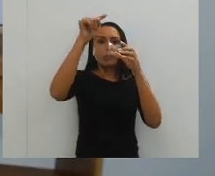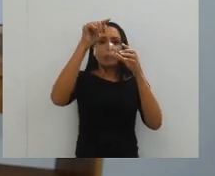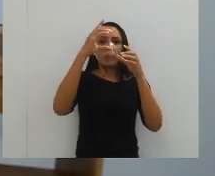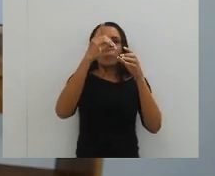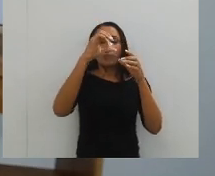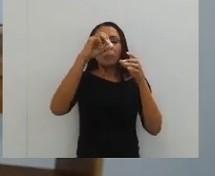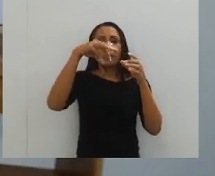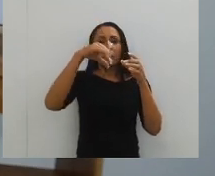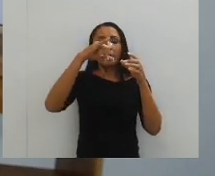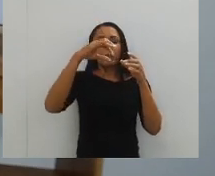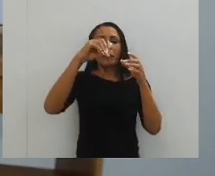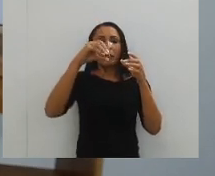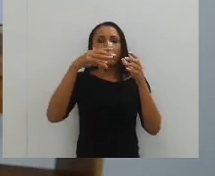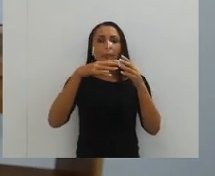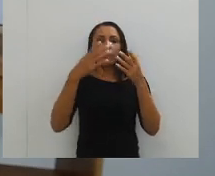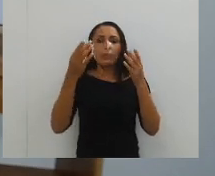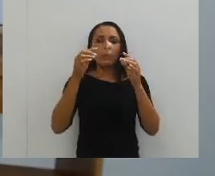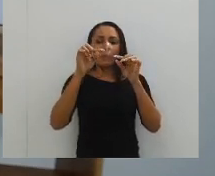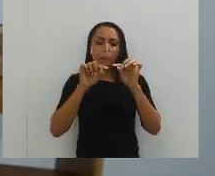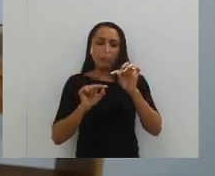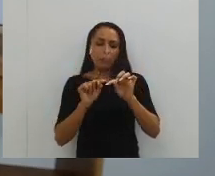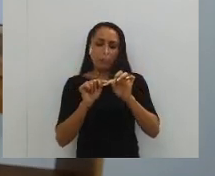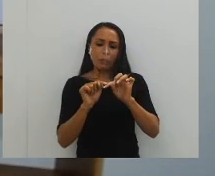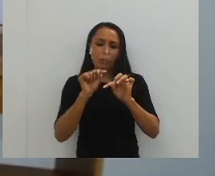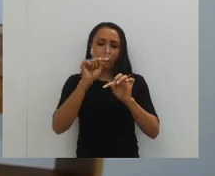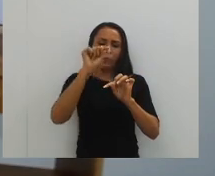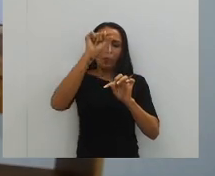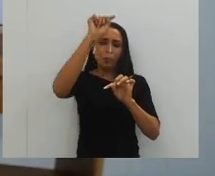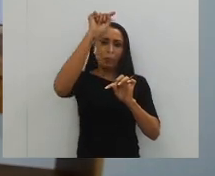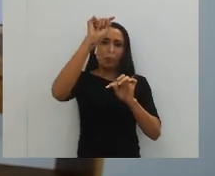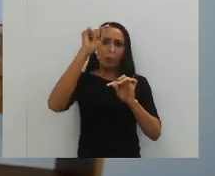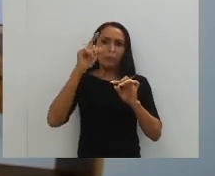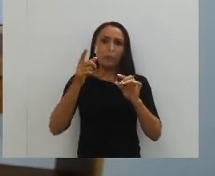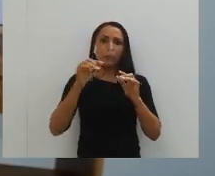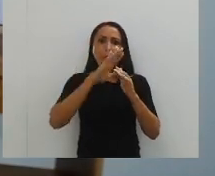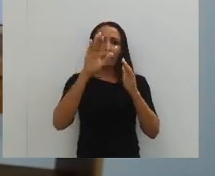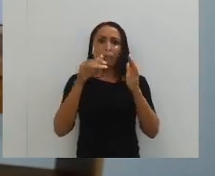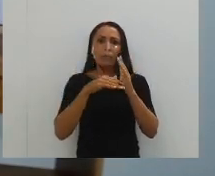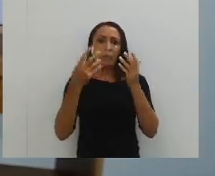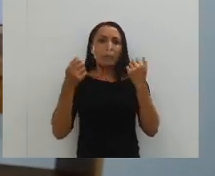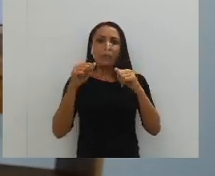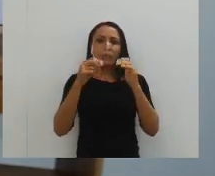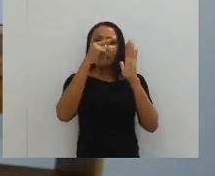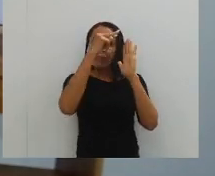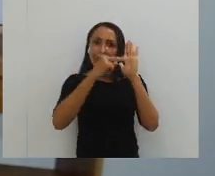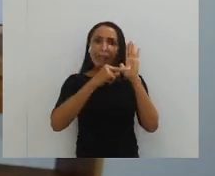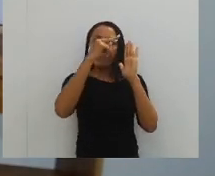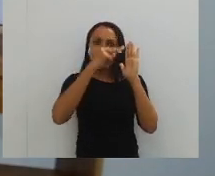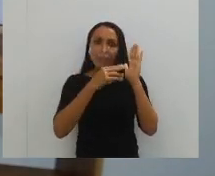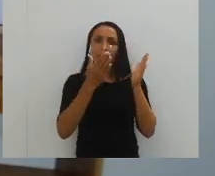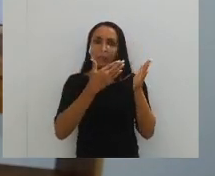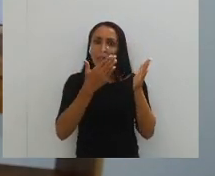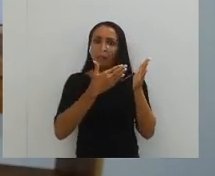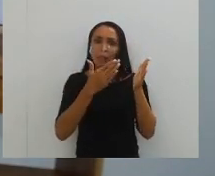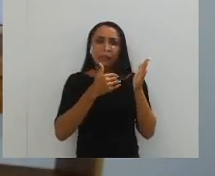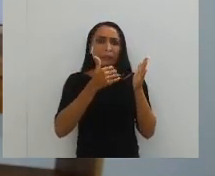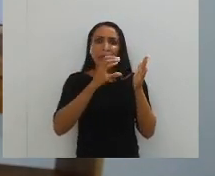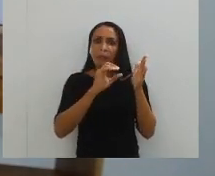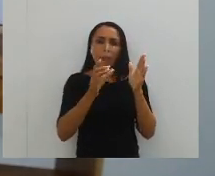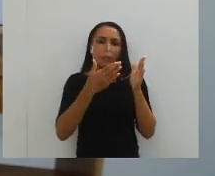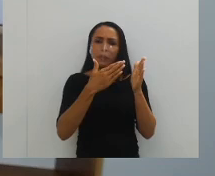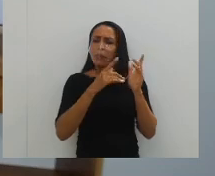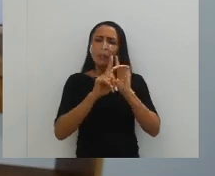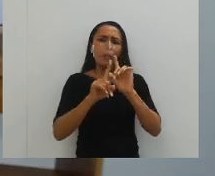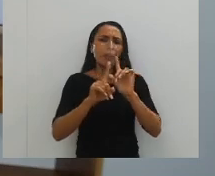domínio? É um conjunto de reinos. Quando você faz subindo, você tem todas as definições. Não precisa tu estar lendo 10 páginas sobre isso, não. Tá? Aí você vai dizer assim,